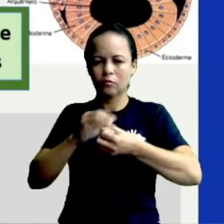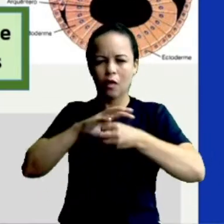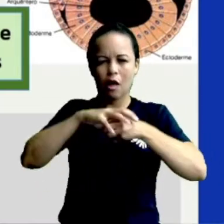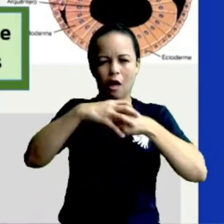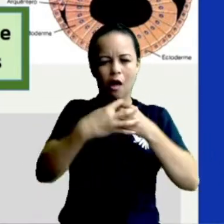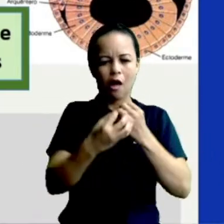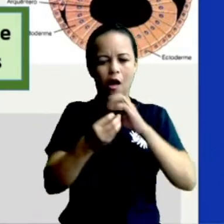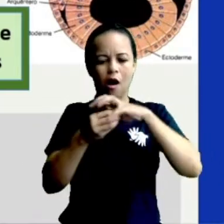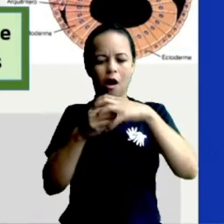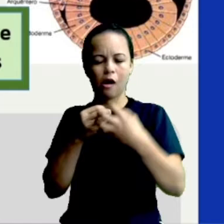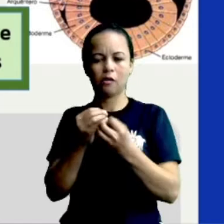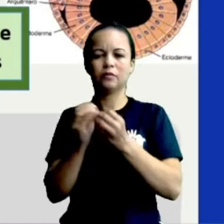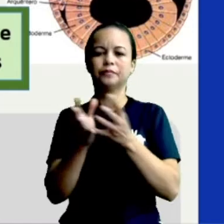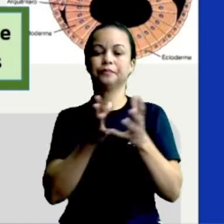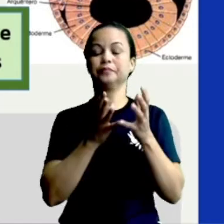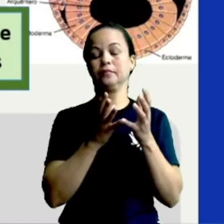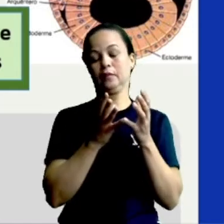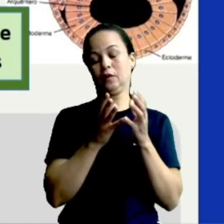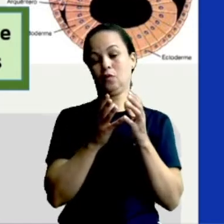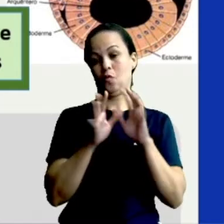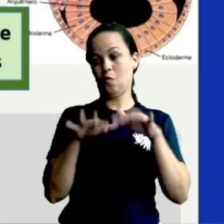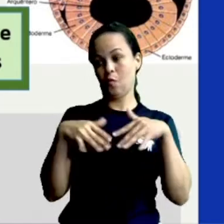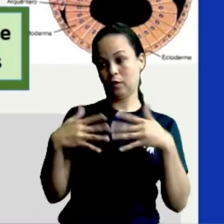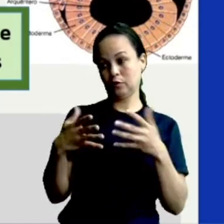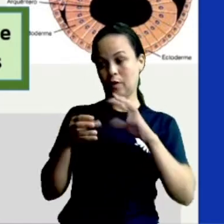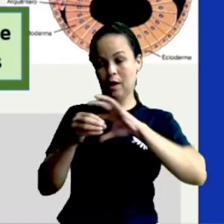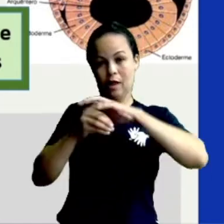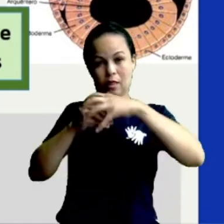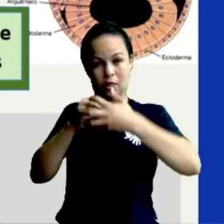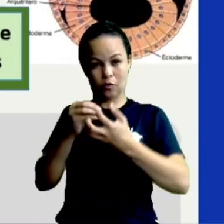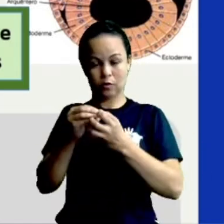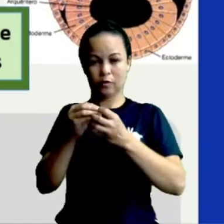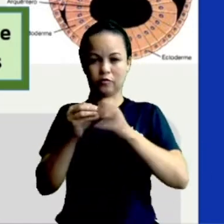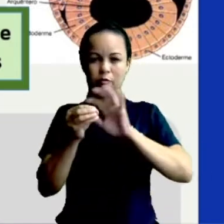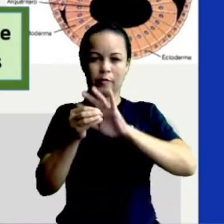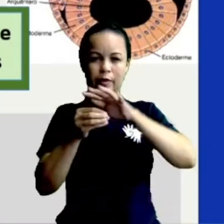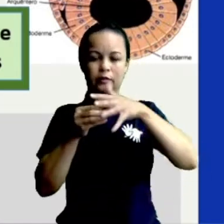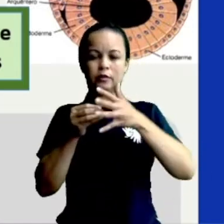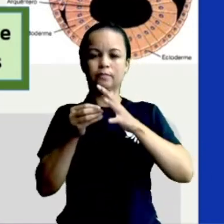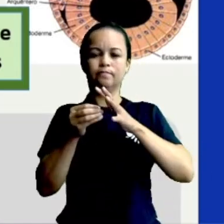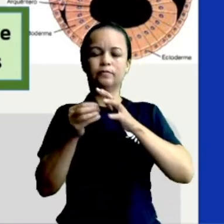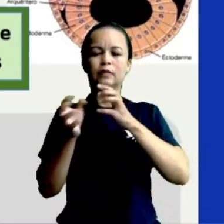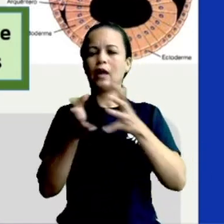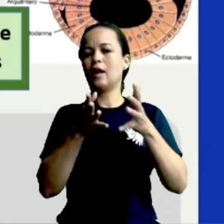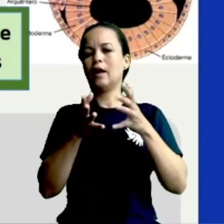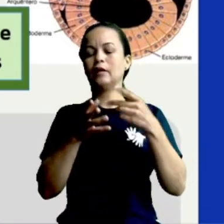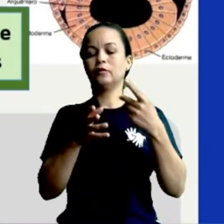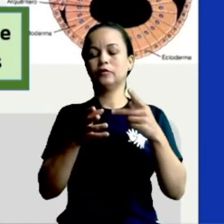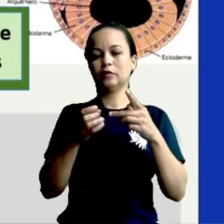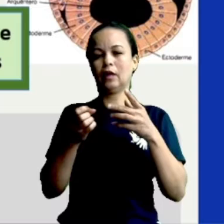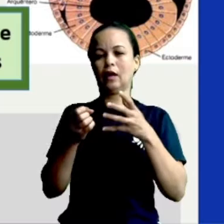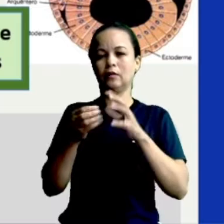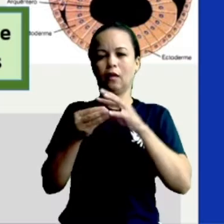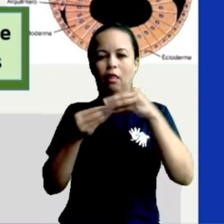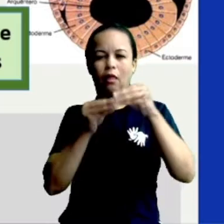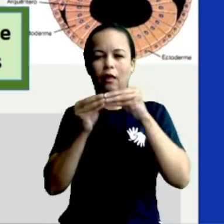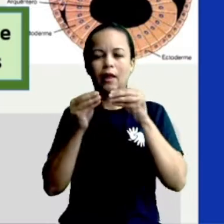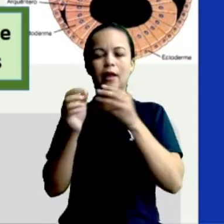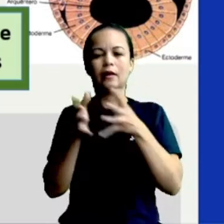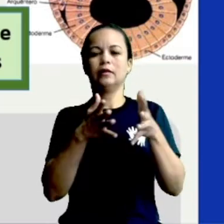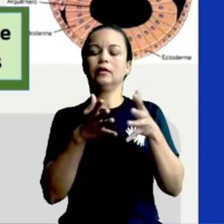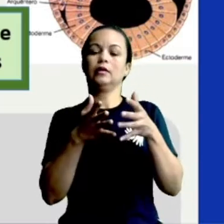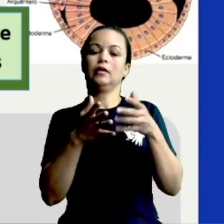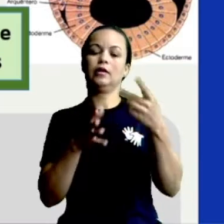mesma. Então quando ela não dobra, fica somente a superfície externa, digamos que ela está na fase de blástula,